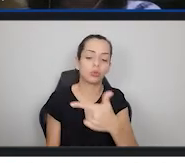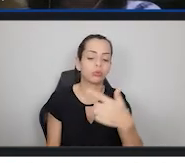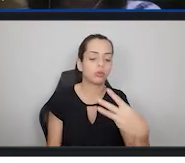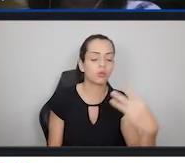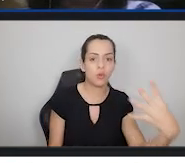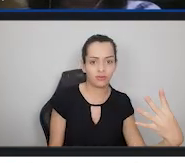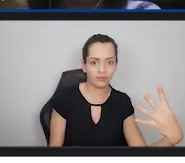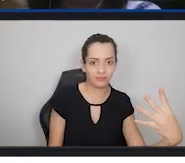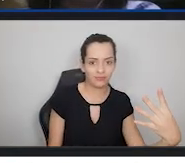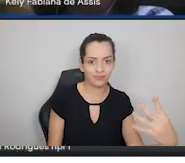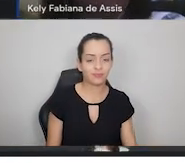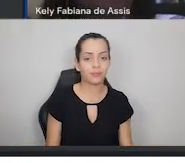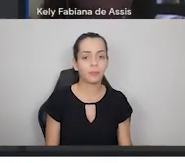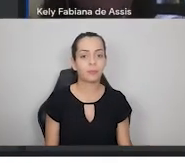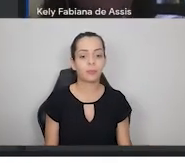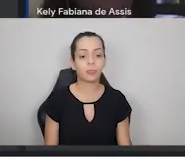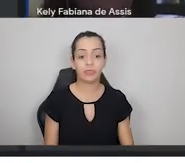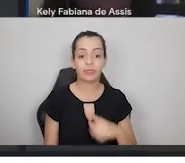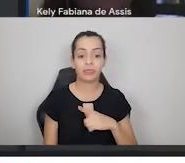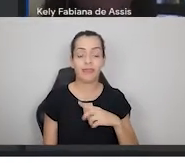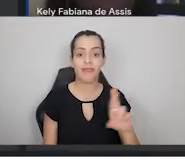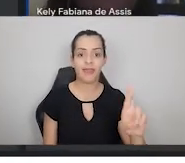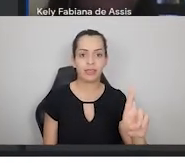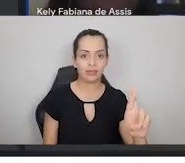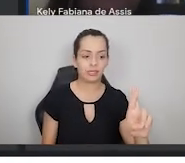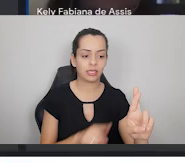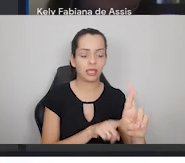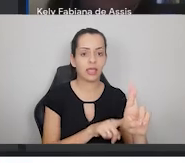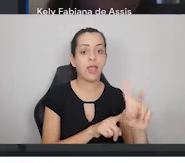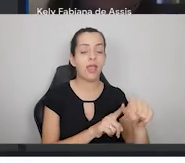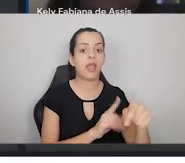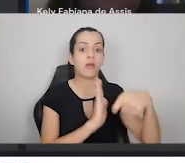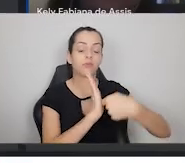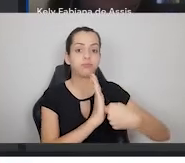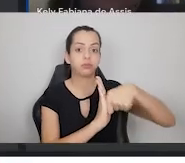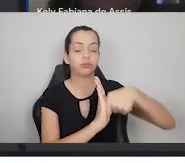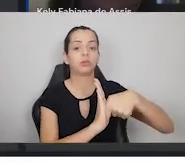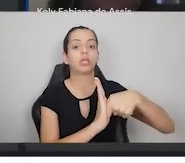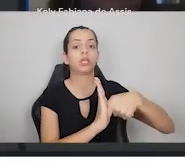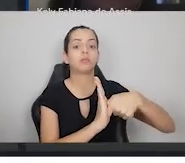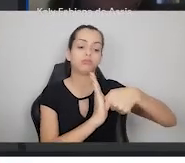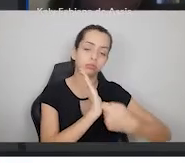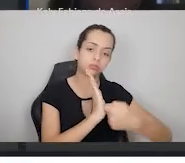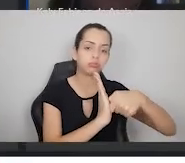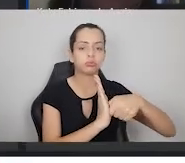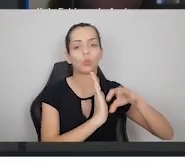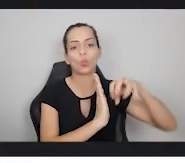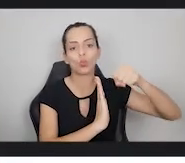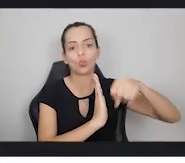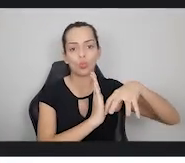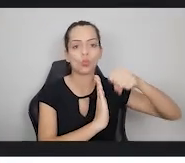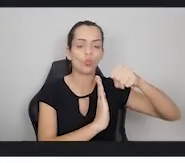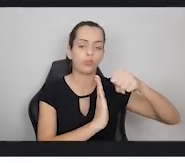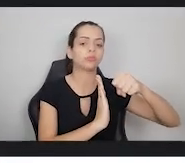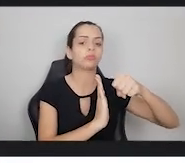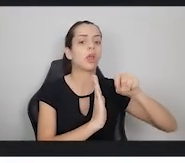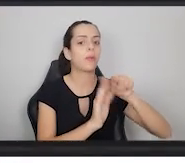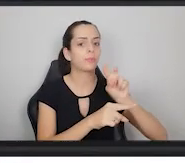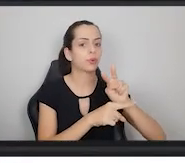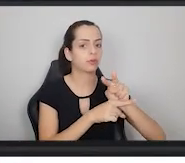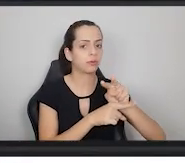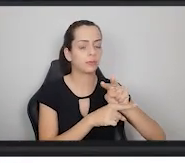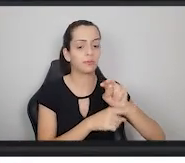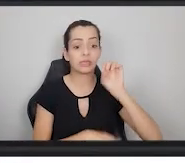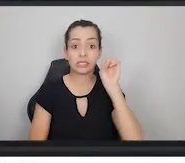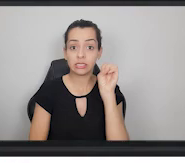aqui o que a gente chama de barramento de distribuição, e desse barramento estão saindo os alimentadores,